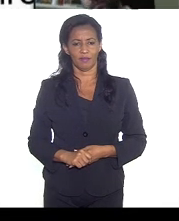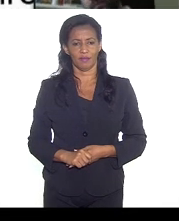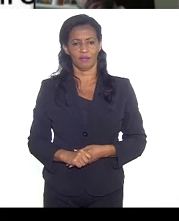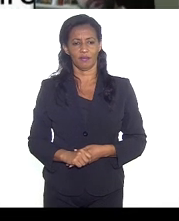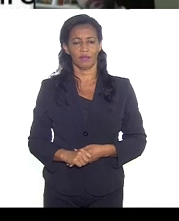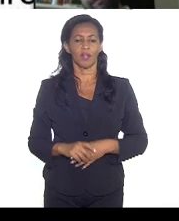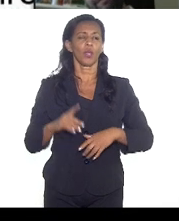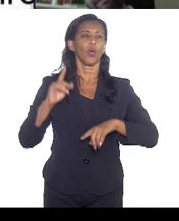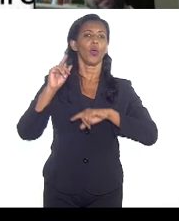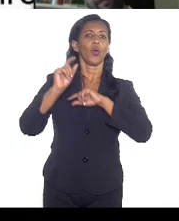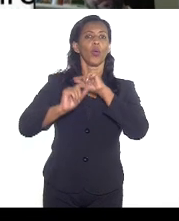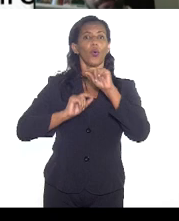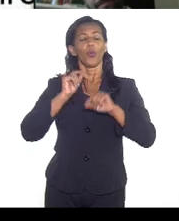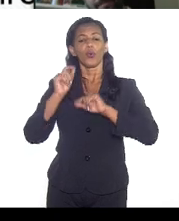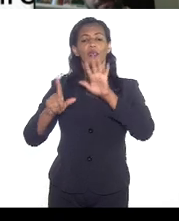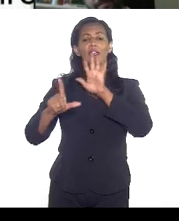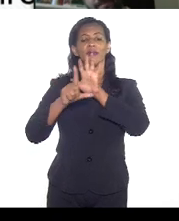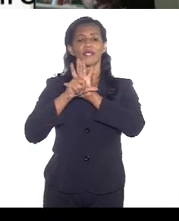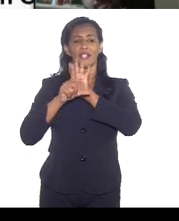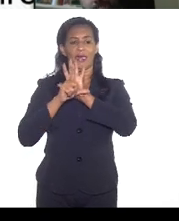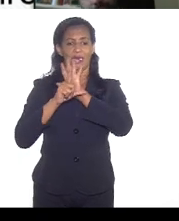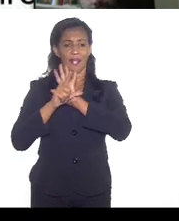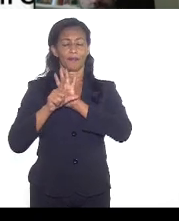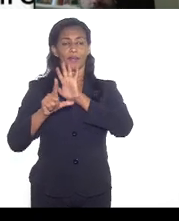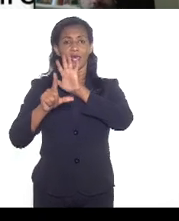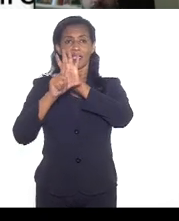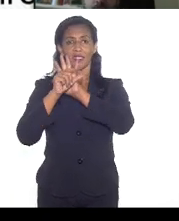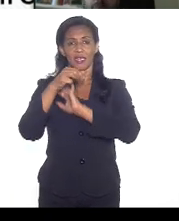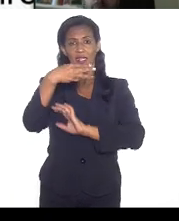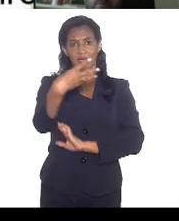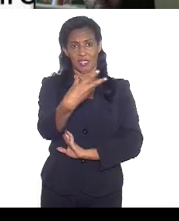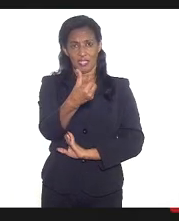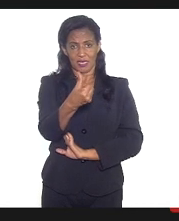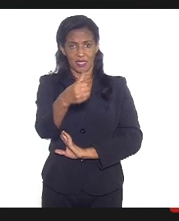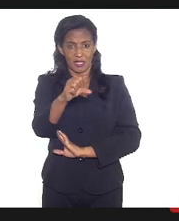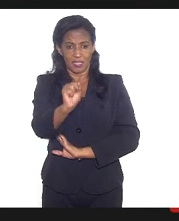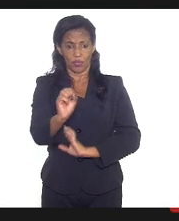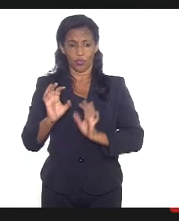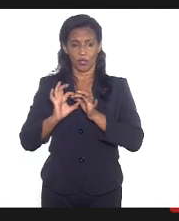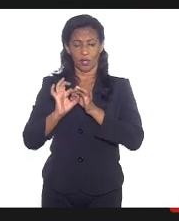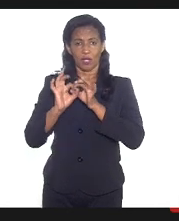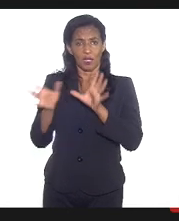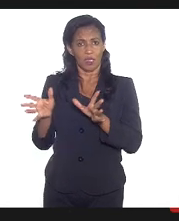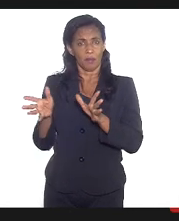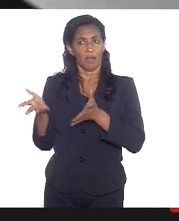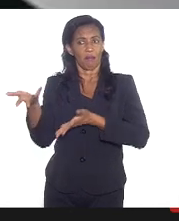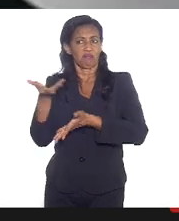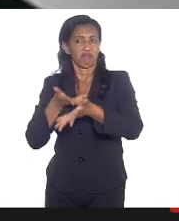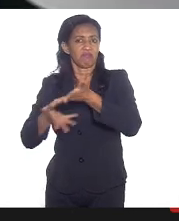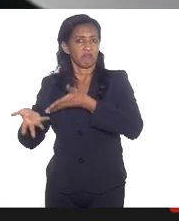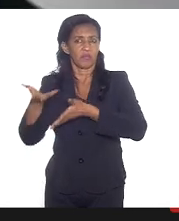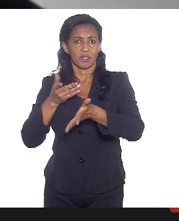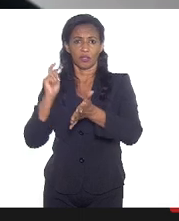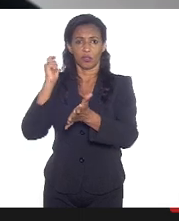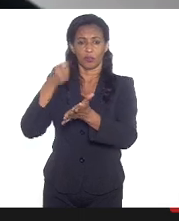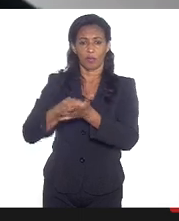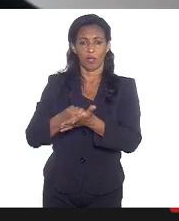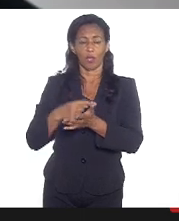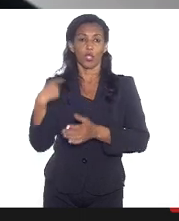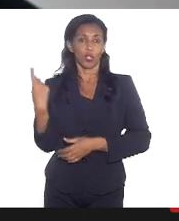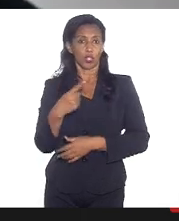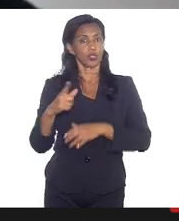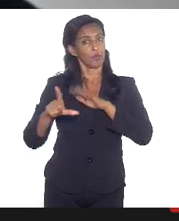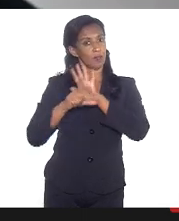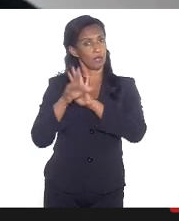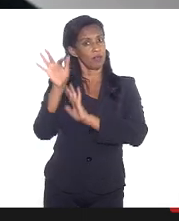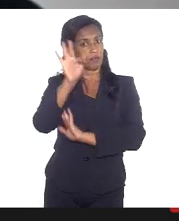que seria a lei? Nós temos a lei 368, de 1980, que autoriza a transação na forma de dação em pagamento. Nós temos a lei federal,